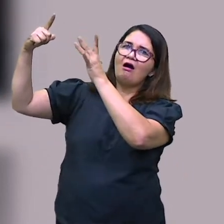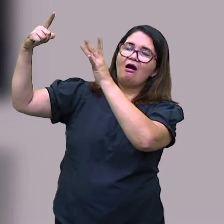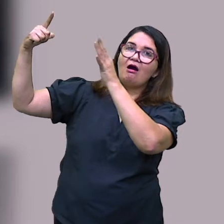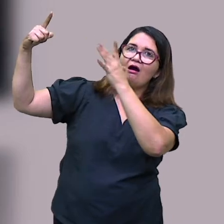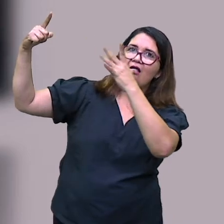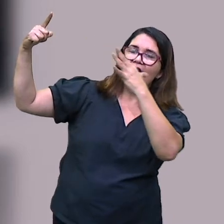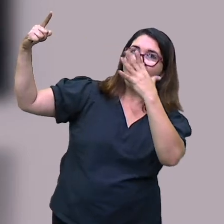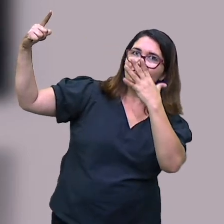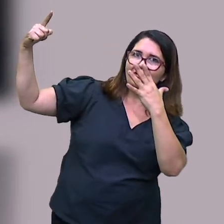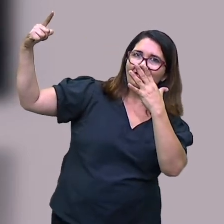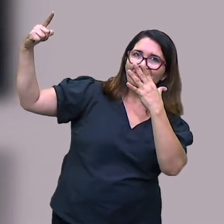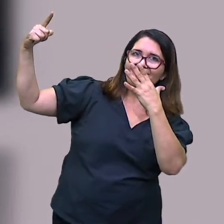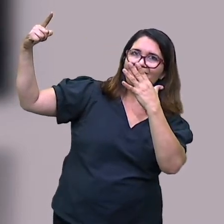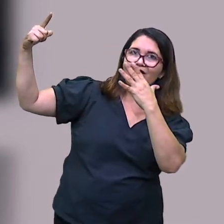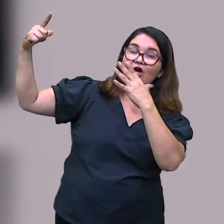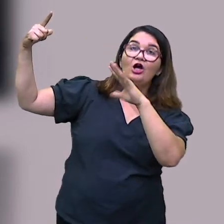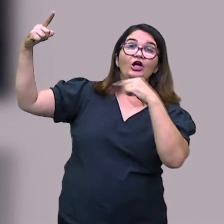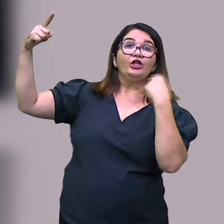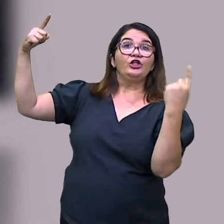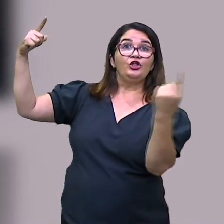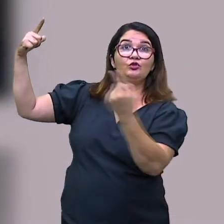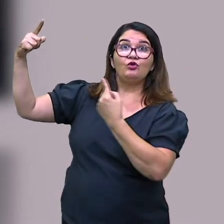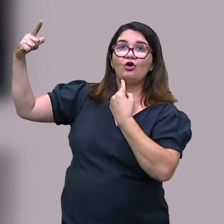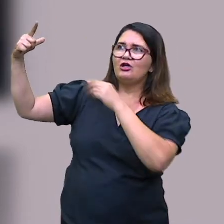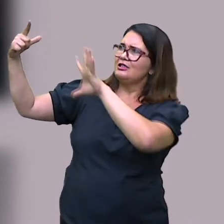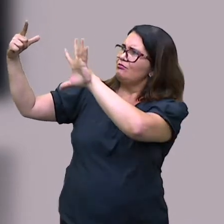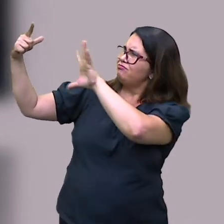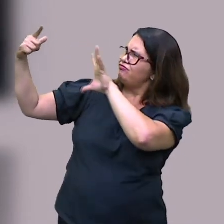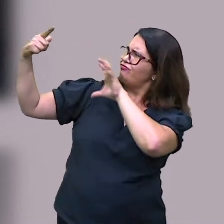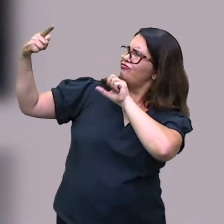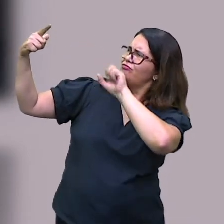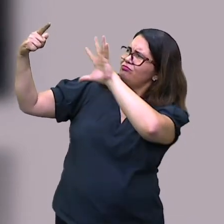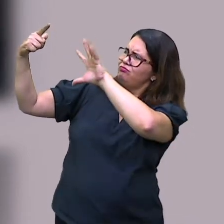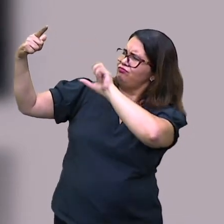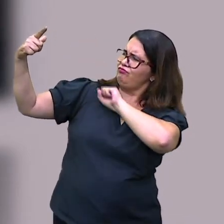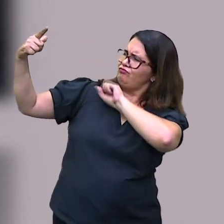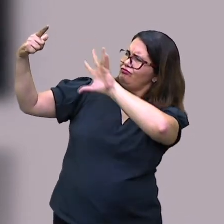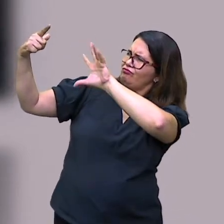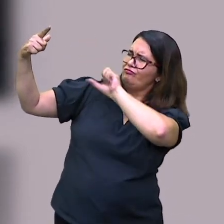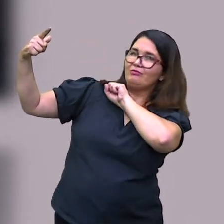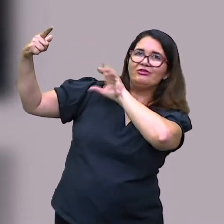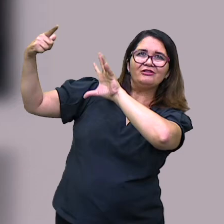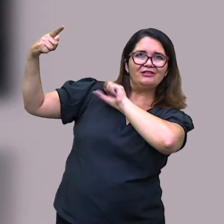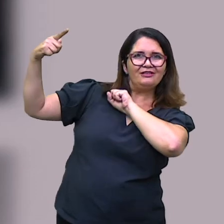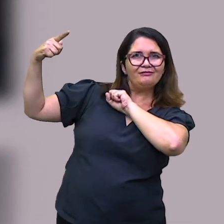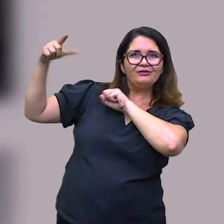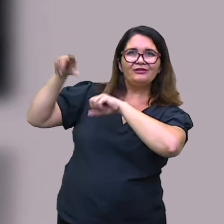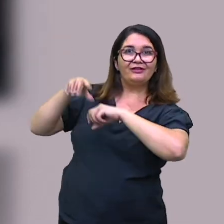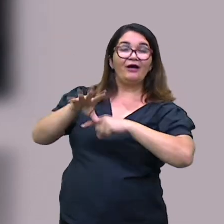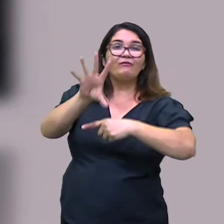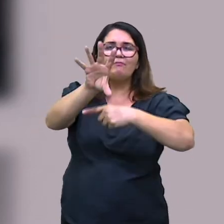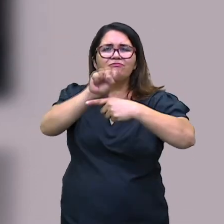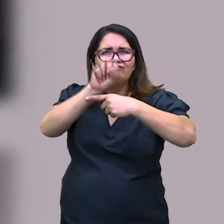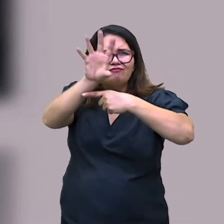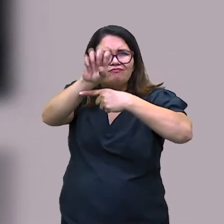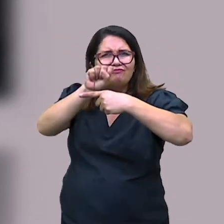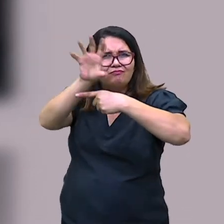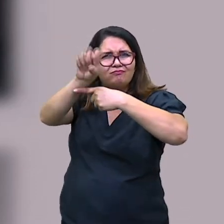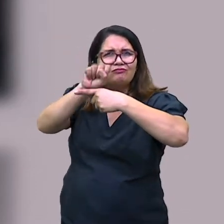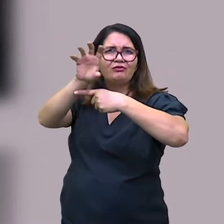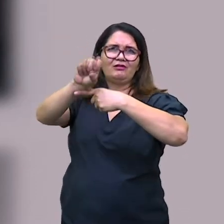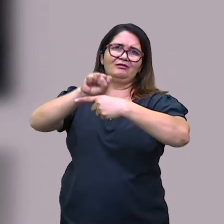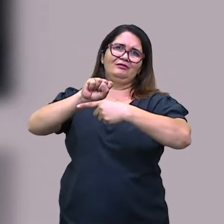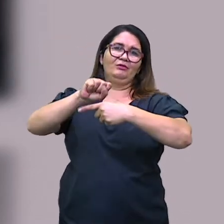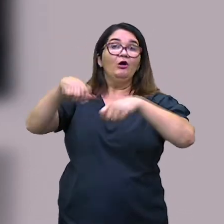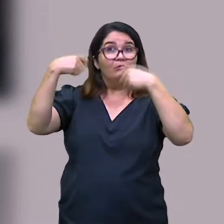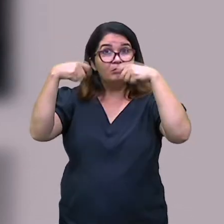o nosso aquecer, o aquecer do nosso planeta. E talvez não conseguiríamos